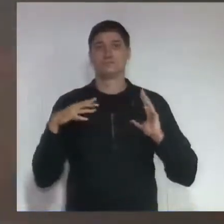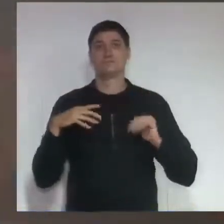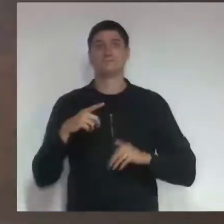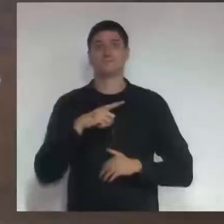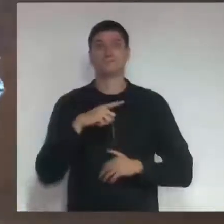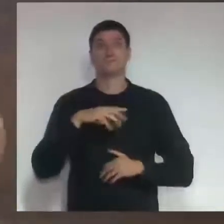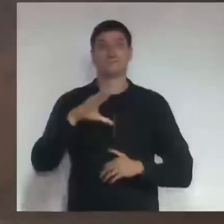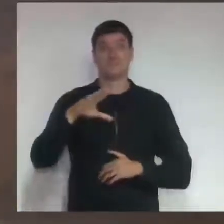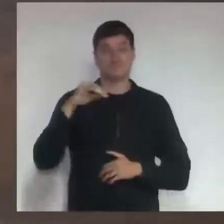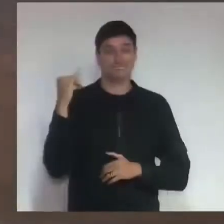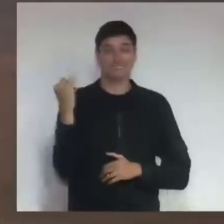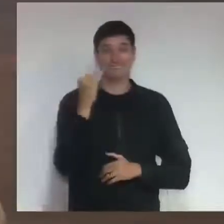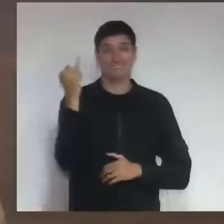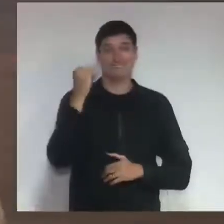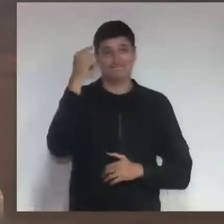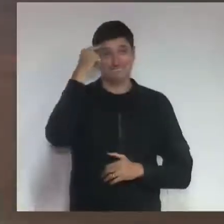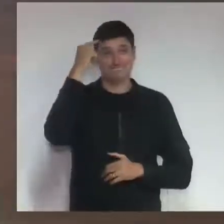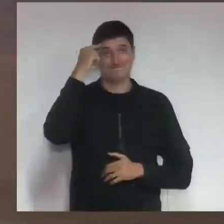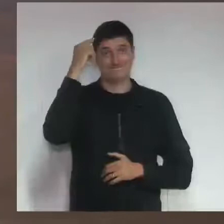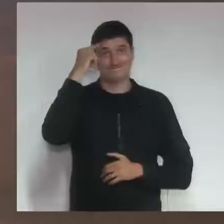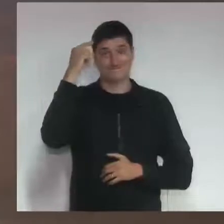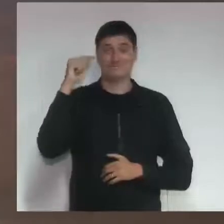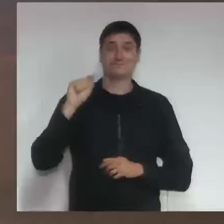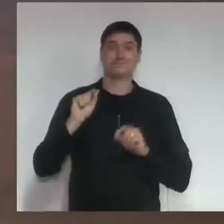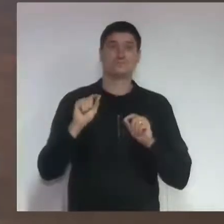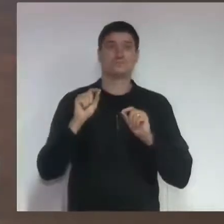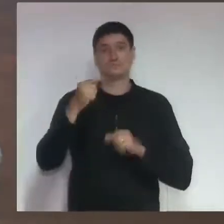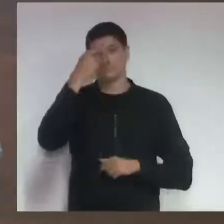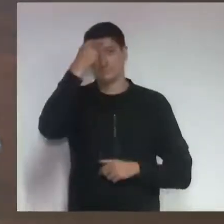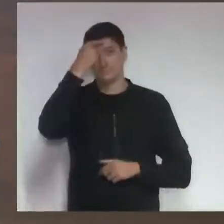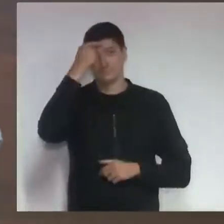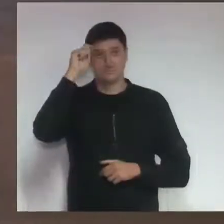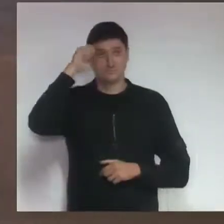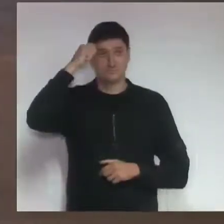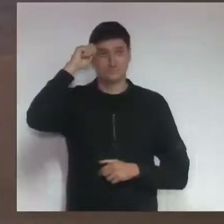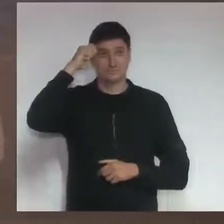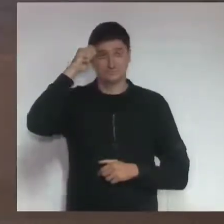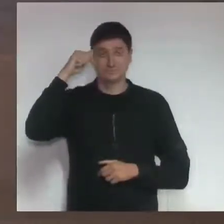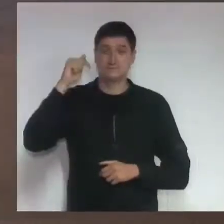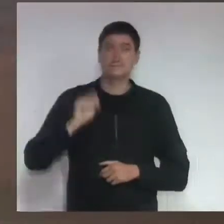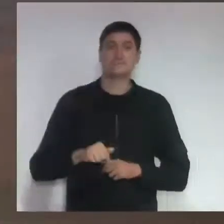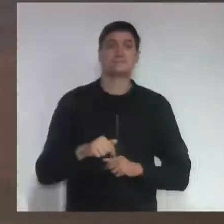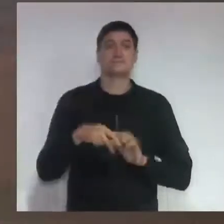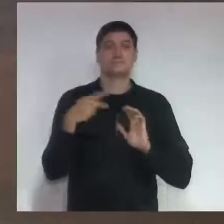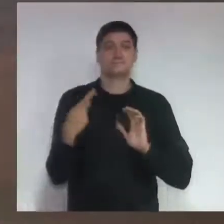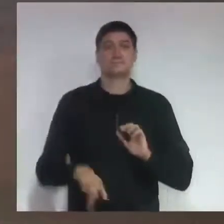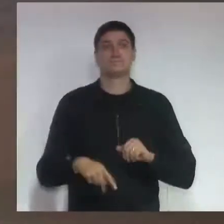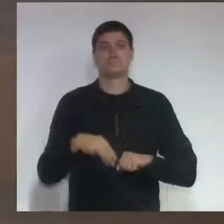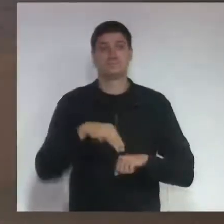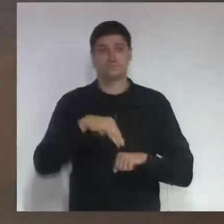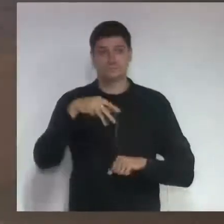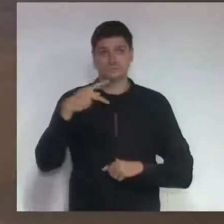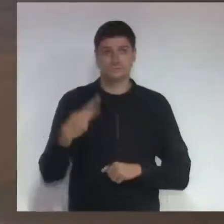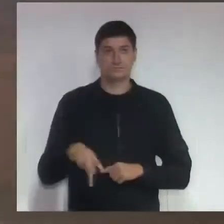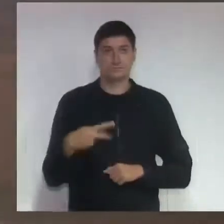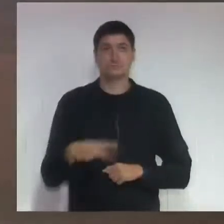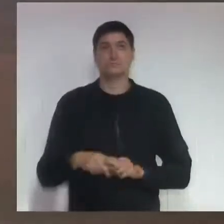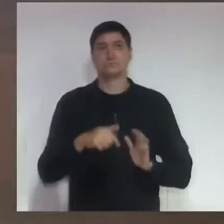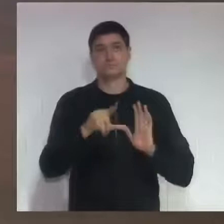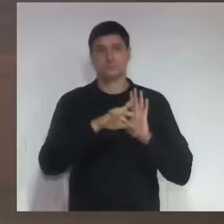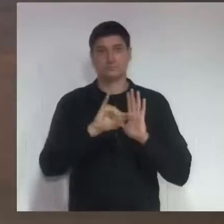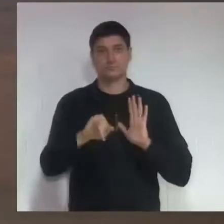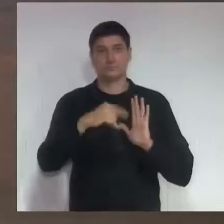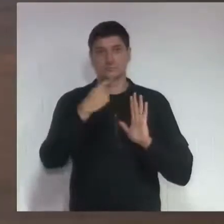estados por si só, eles já utilizam o feriado. Caso contrário, o município determina essa lei. E o que eu vejo